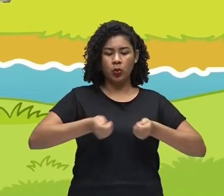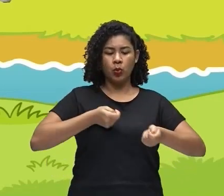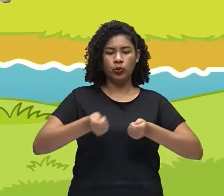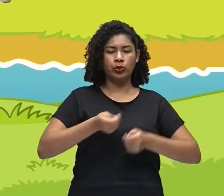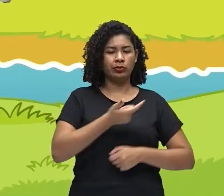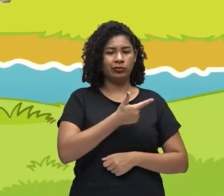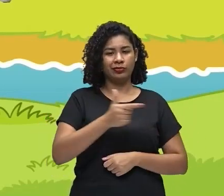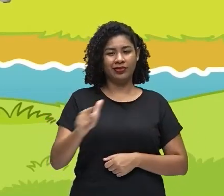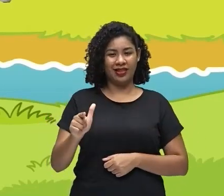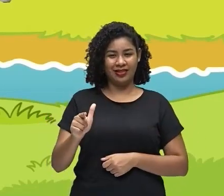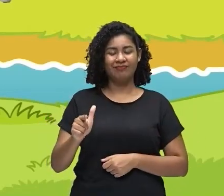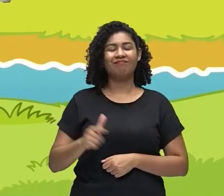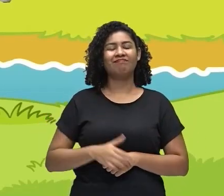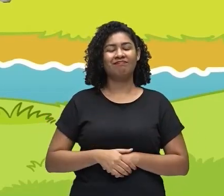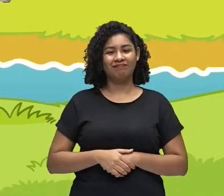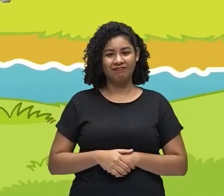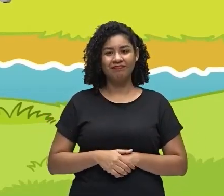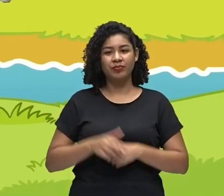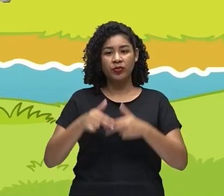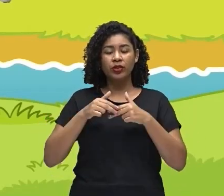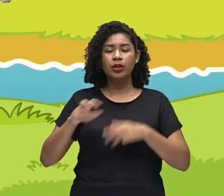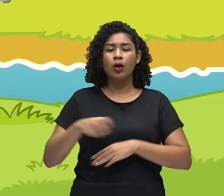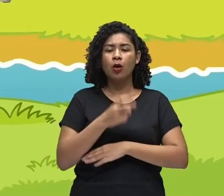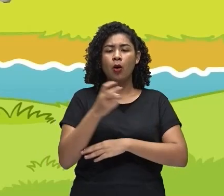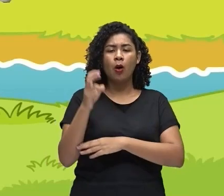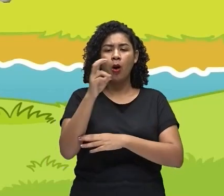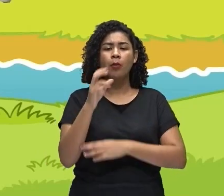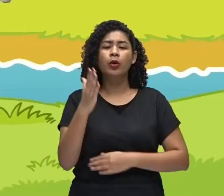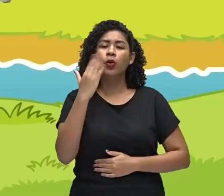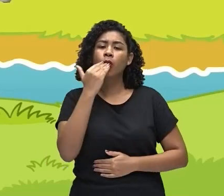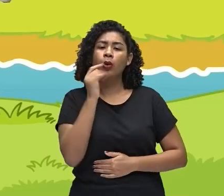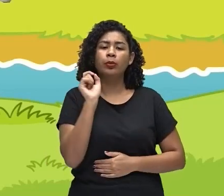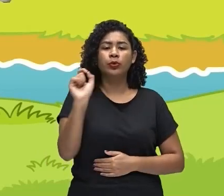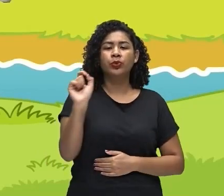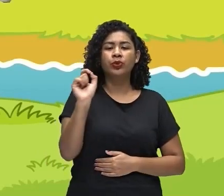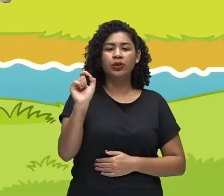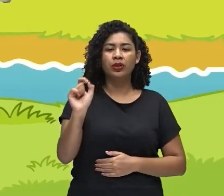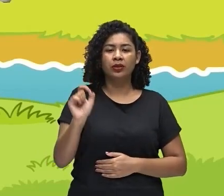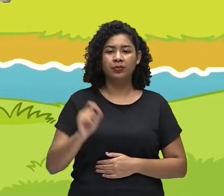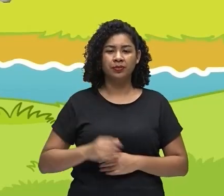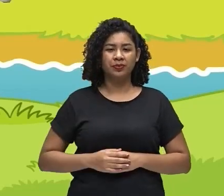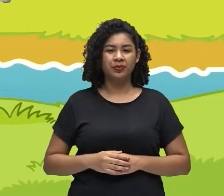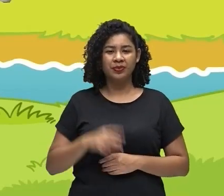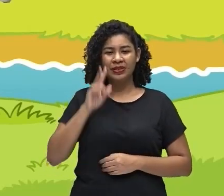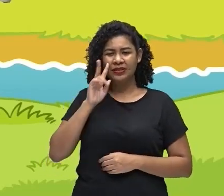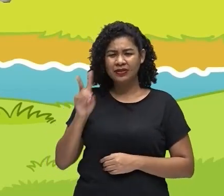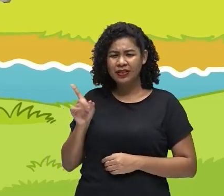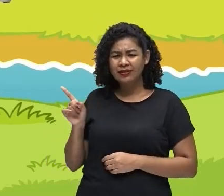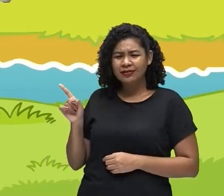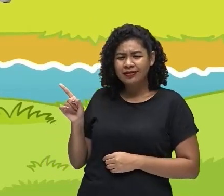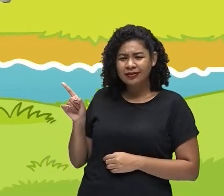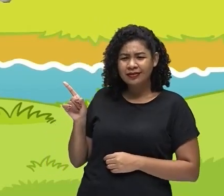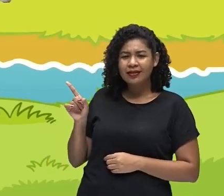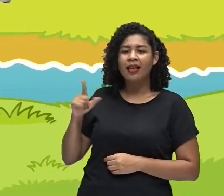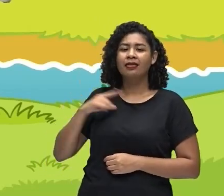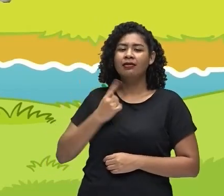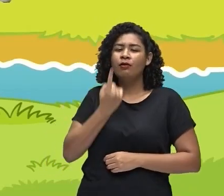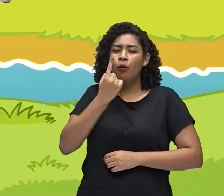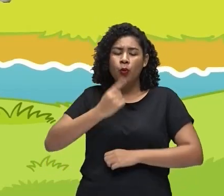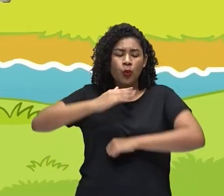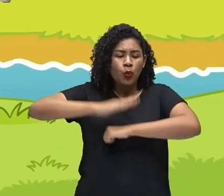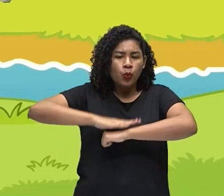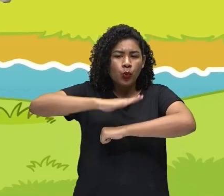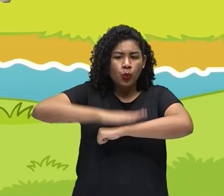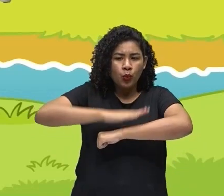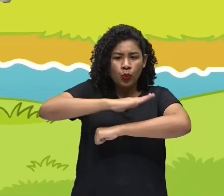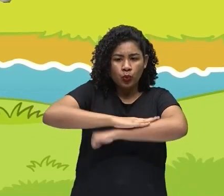foi a cobra. E a cobra, ela se alimenta de quem? Olha só, lá em cima do toquinho da árvore ali, ó, a gente tem um sapinho, né? Vocês